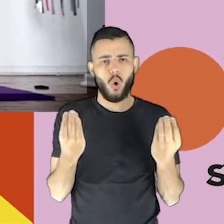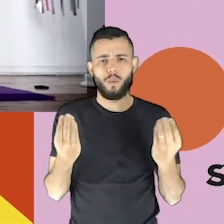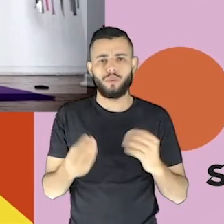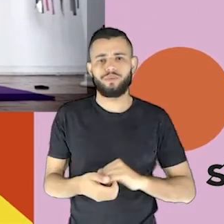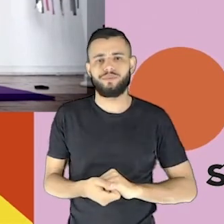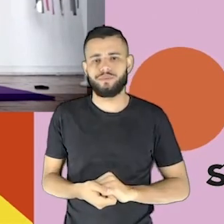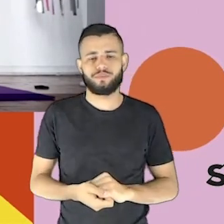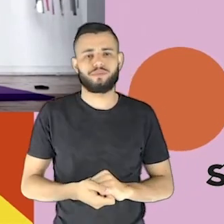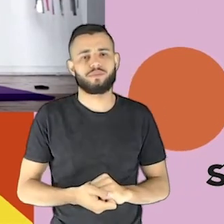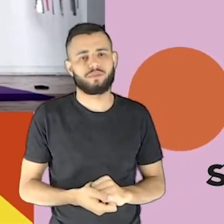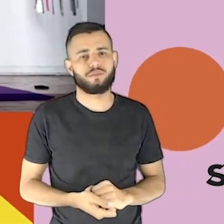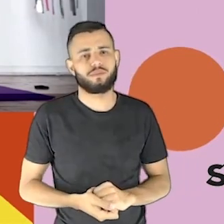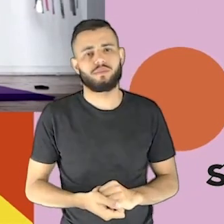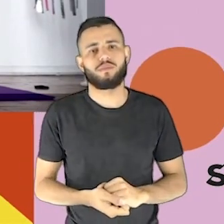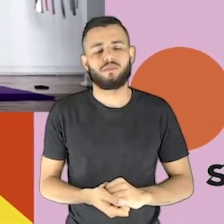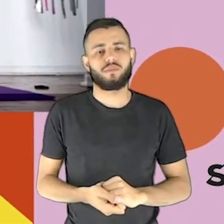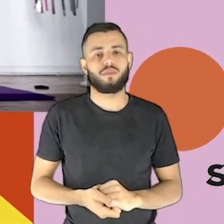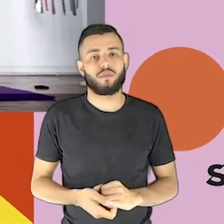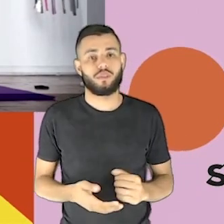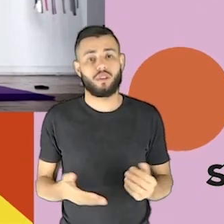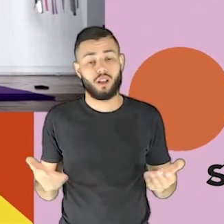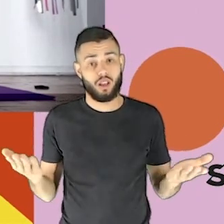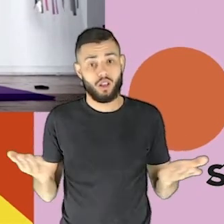E aí sente